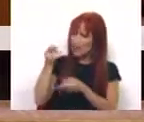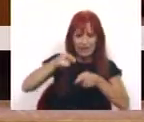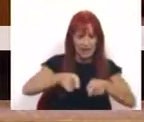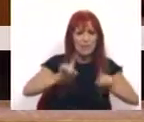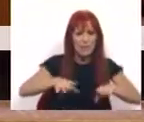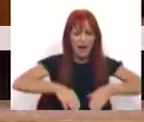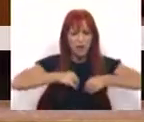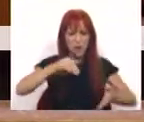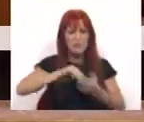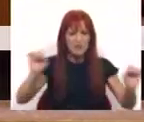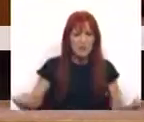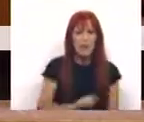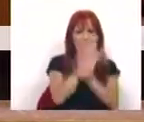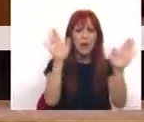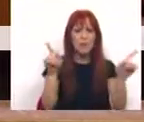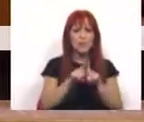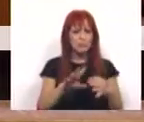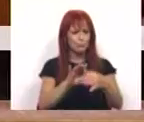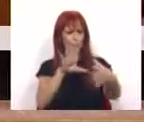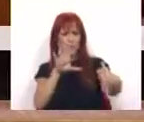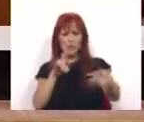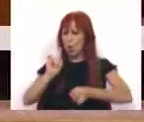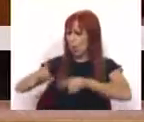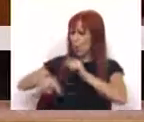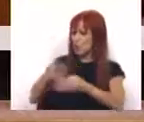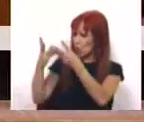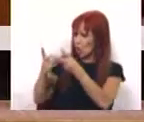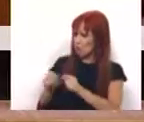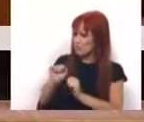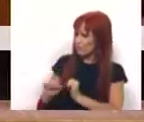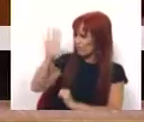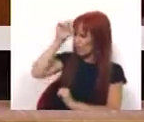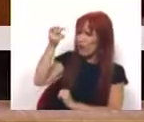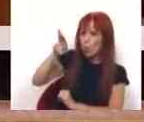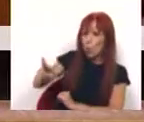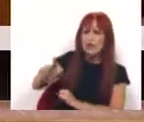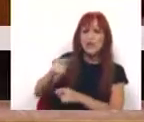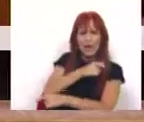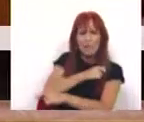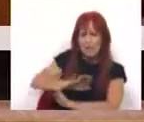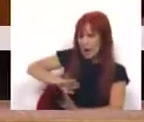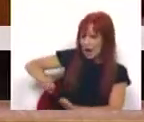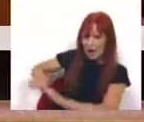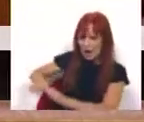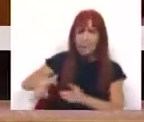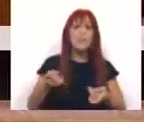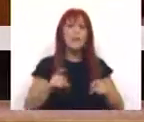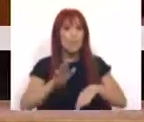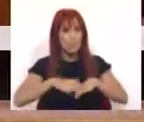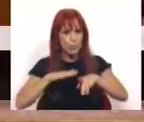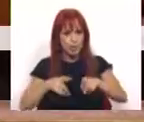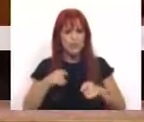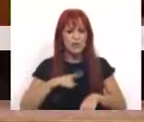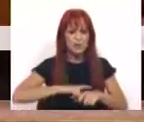este assume uma posição clara de se desligar daquilo que os orçamentos do governo anterior representavam. Também por